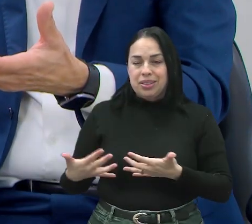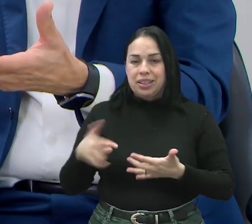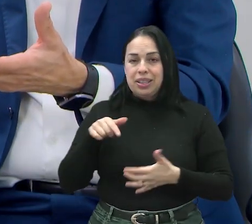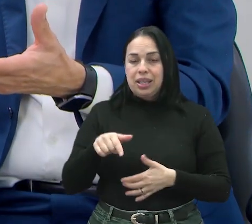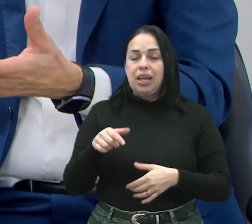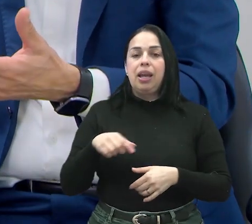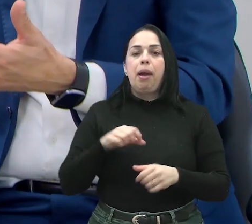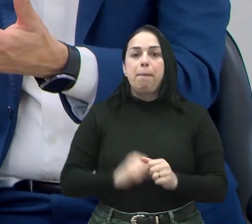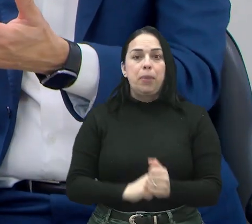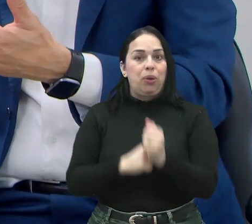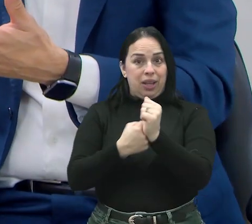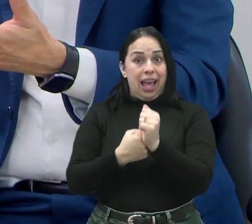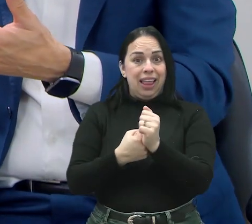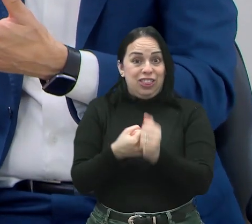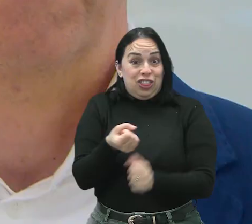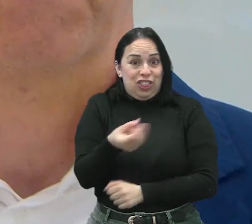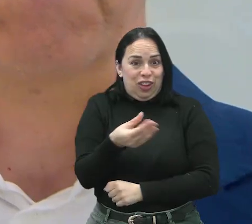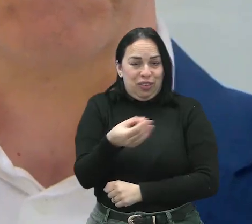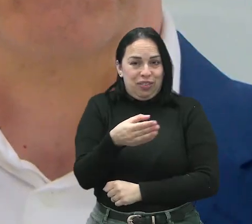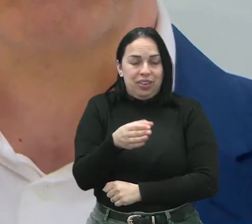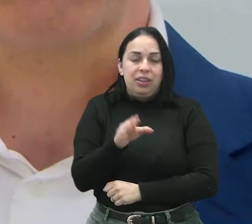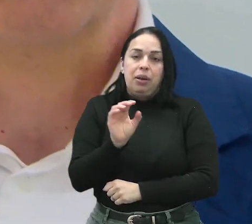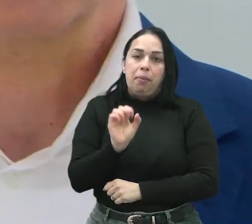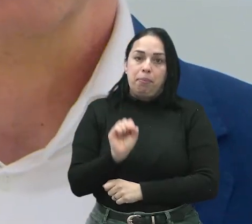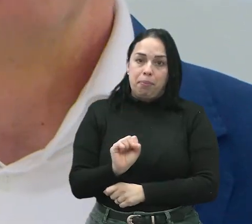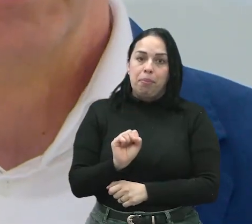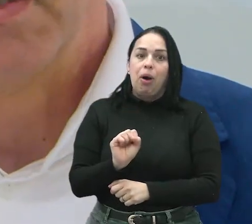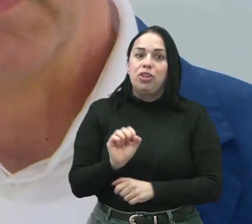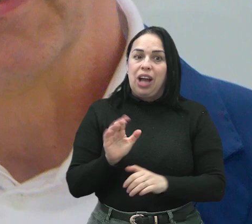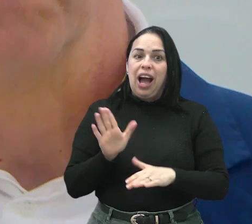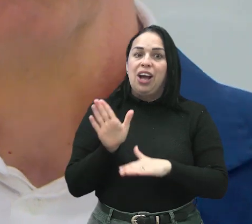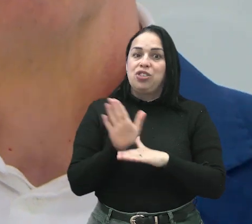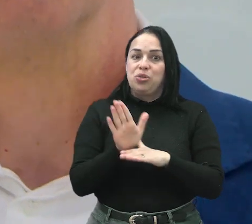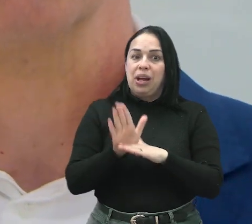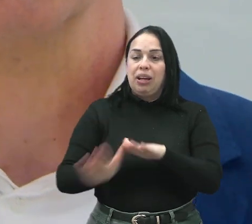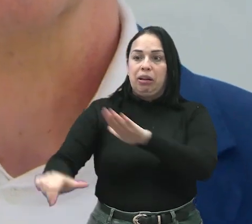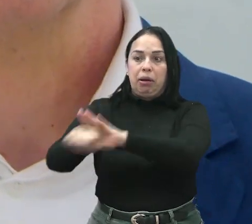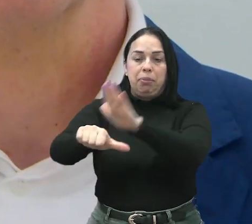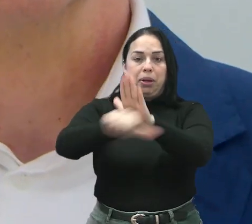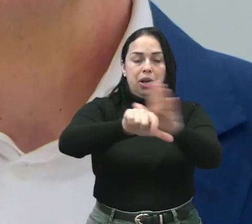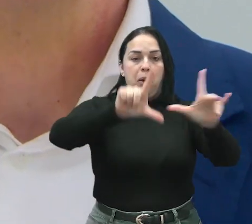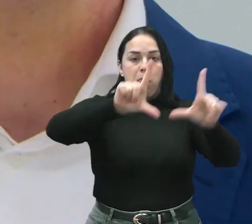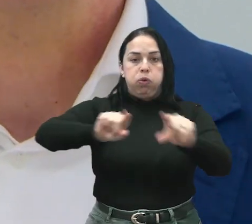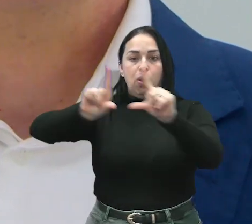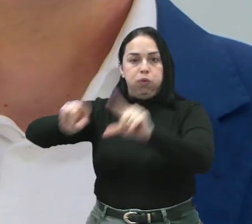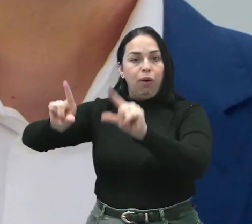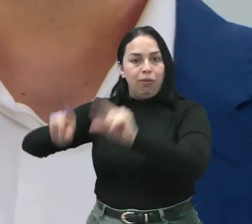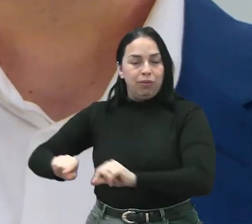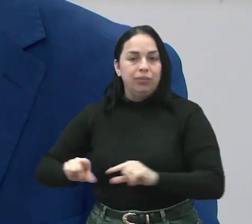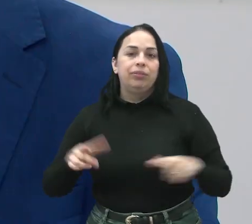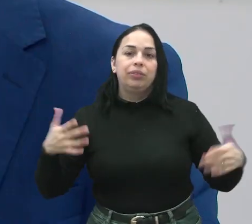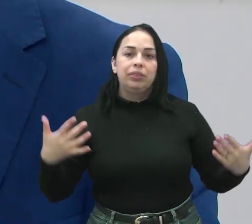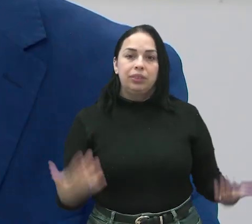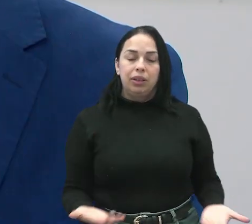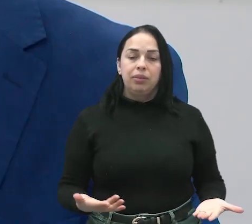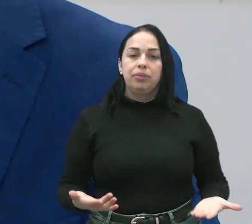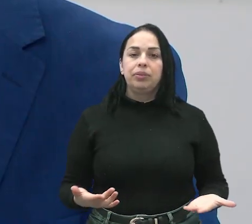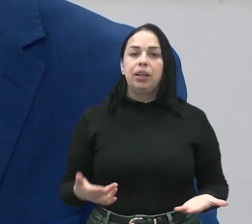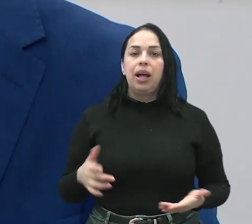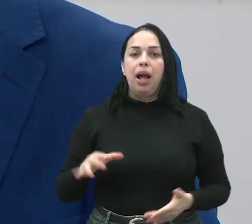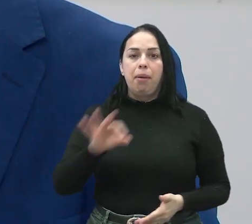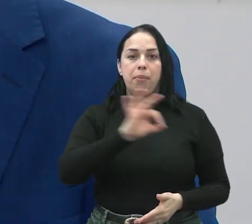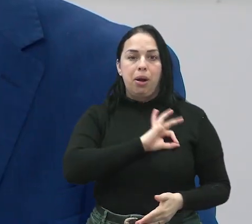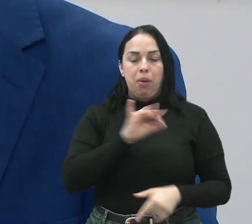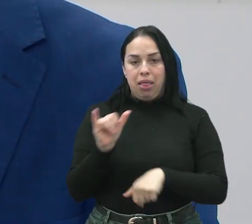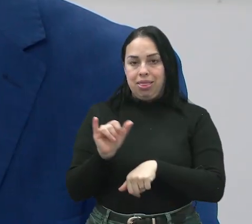novo sistema de bloqueio remoto deverá gerar impacto no combate aos roubos e furtos de celulares. Na medida que